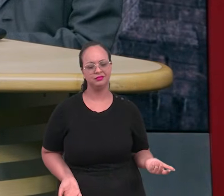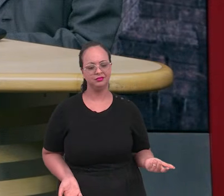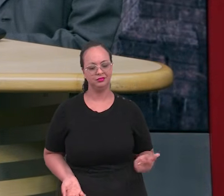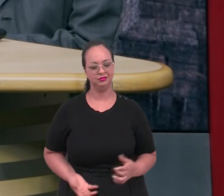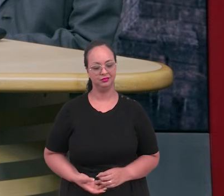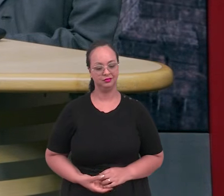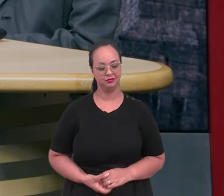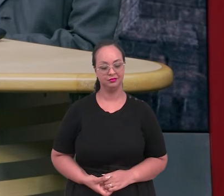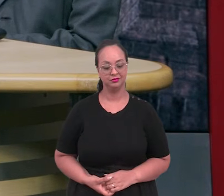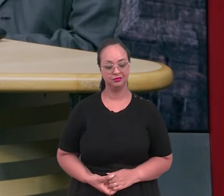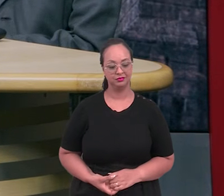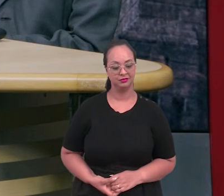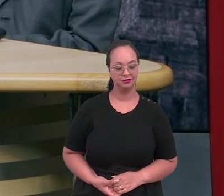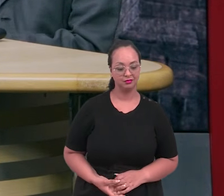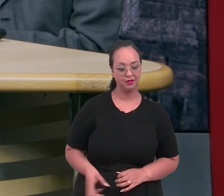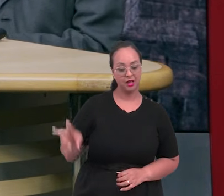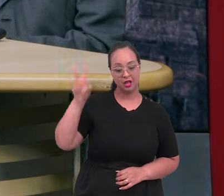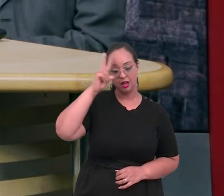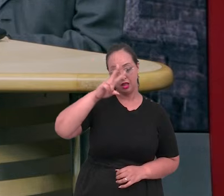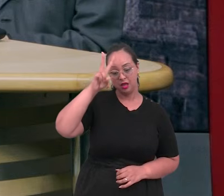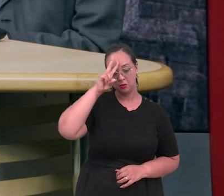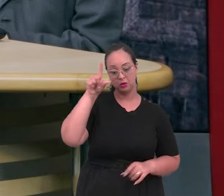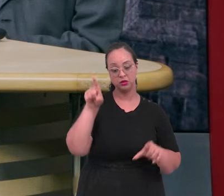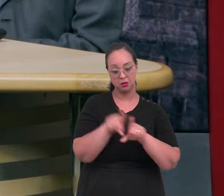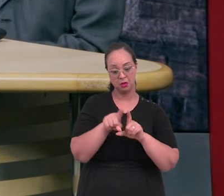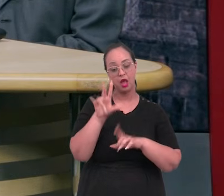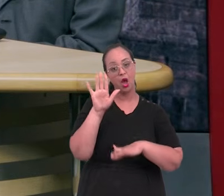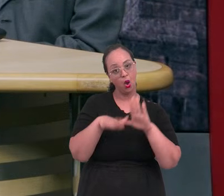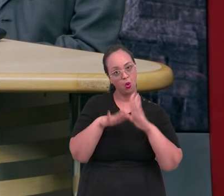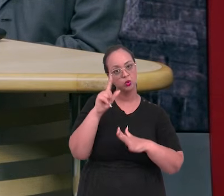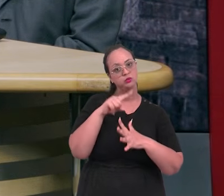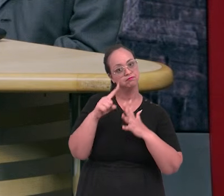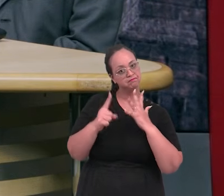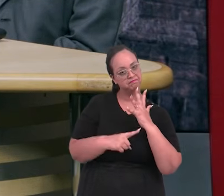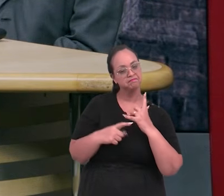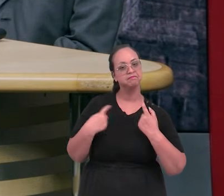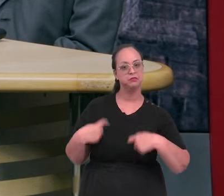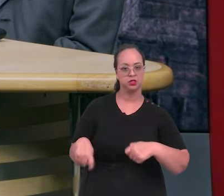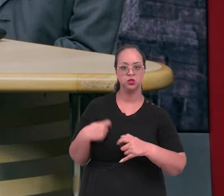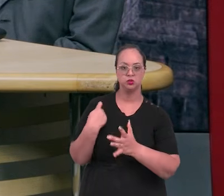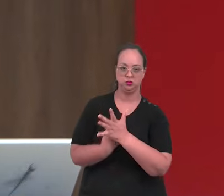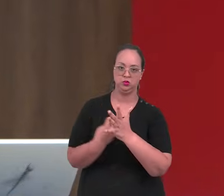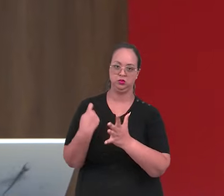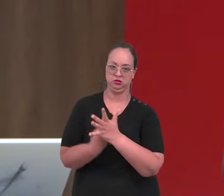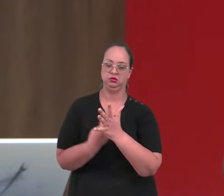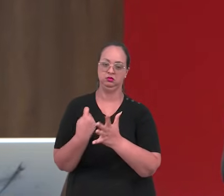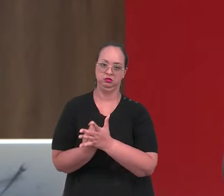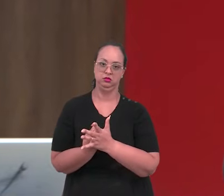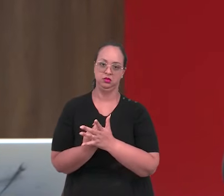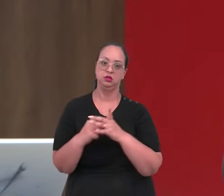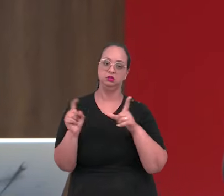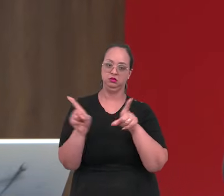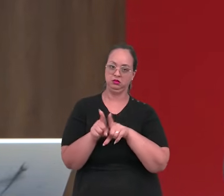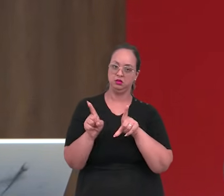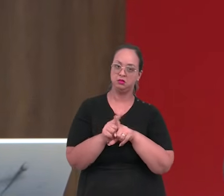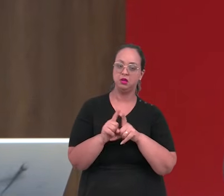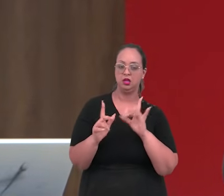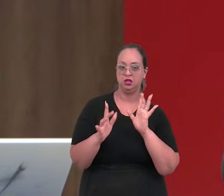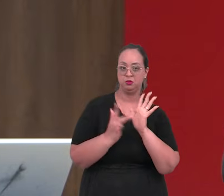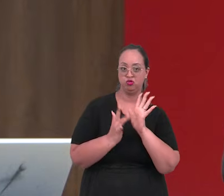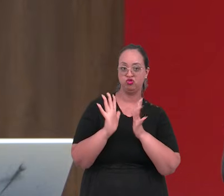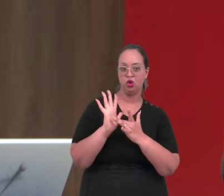Agora, lembrou bem que eles mantiveram alguns pontos que não mudaram, não. Por exemplo, a Eucaristia, a presença real de